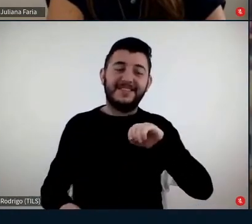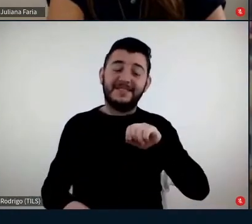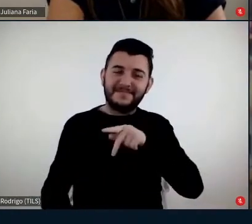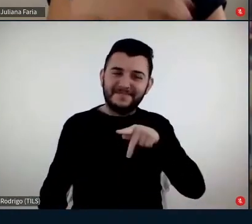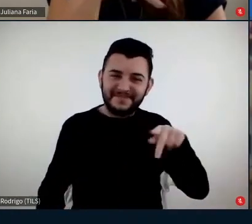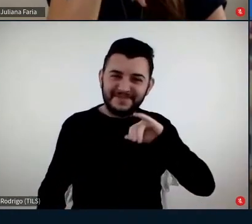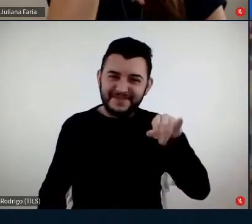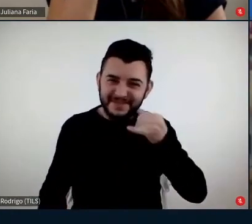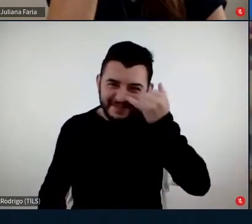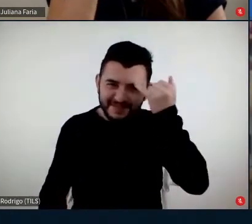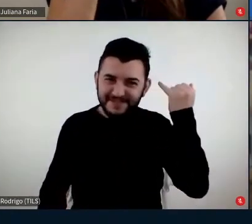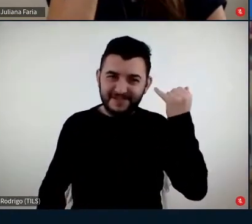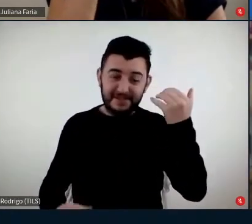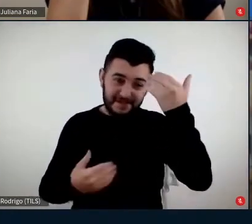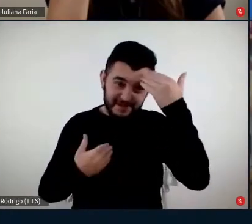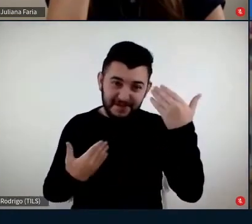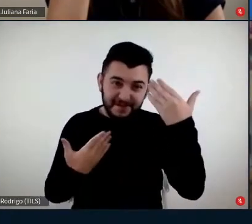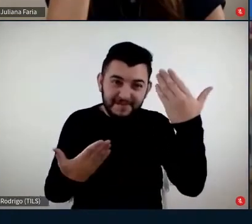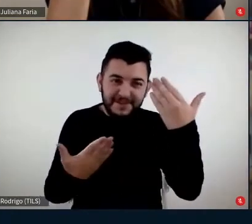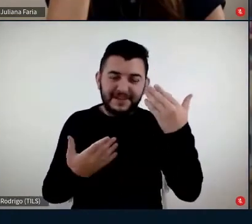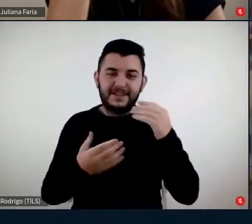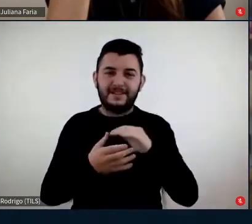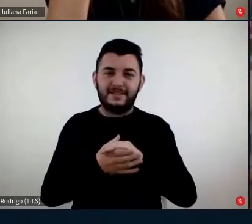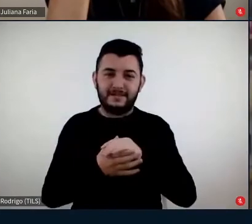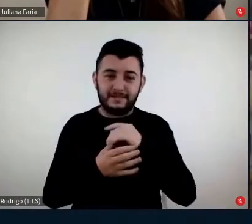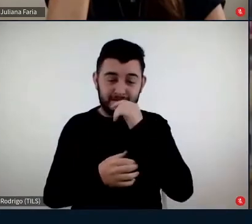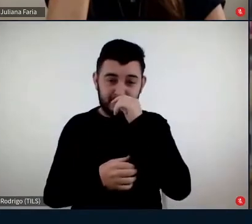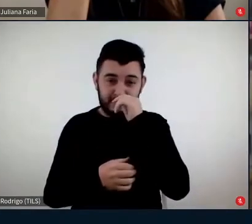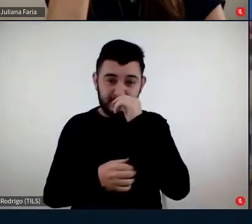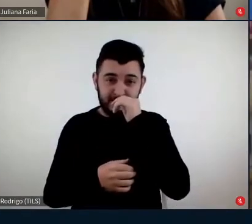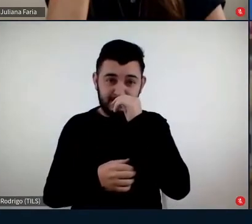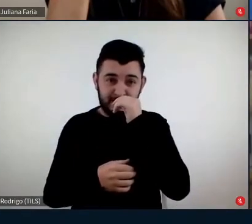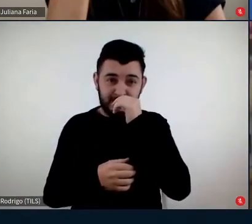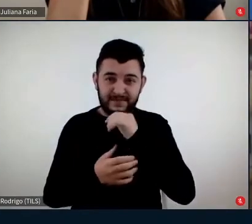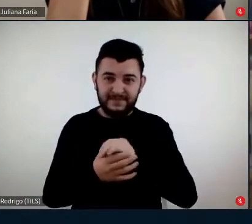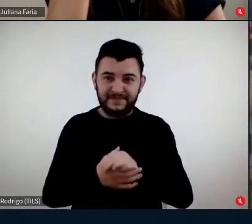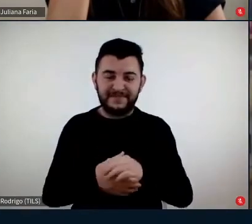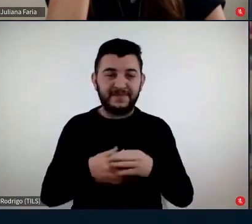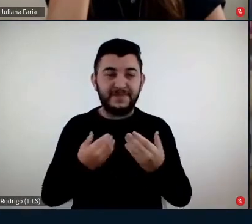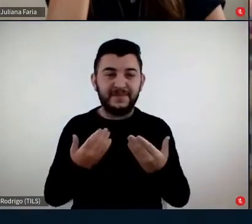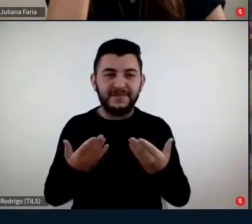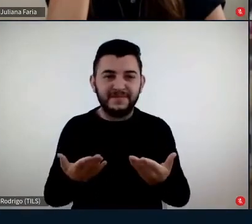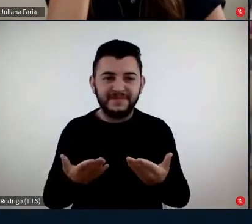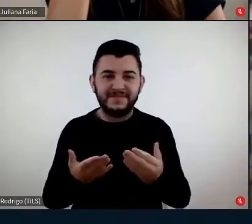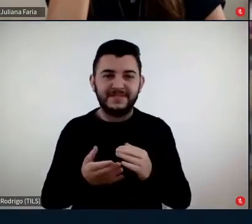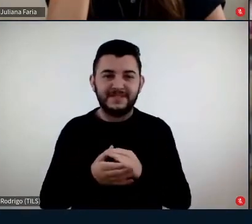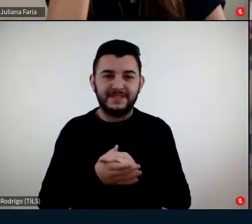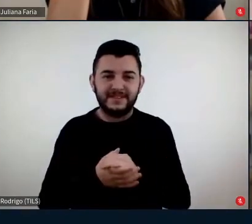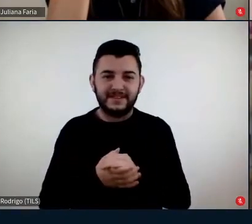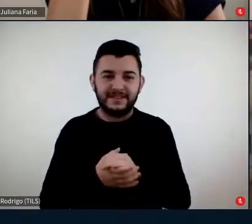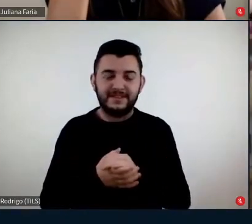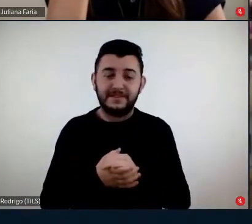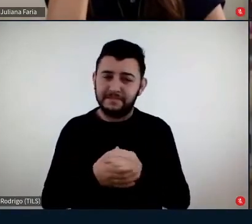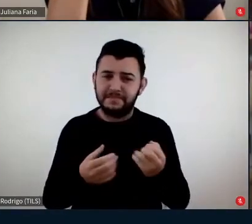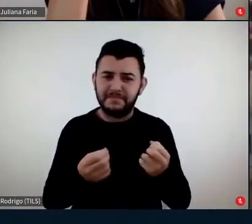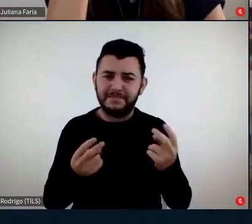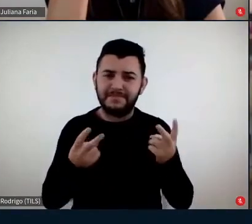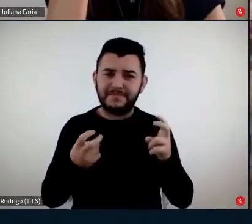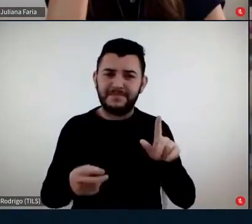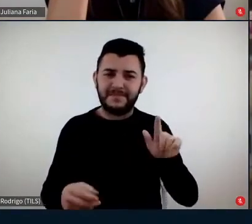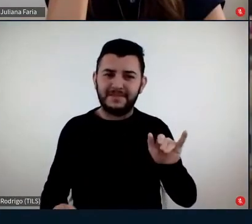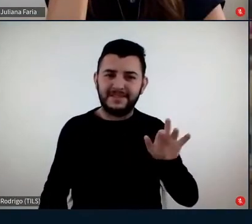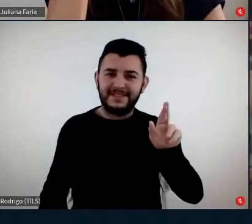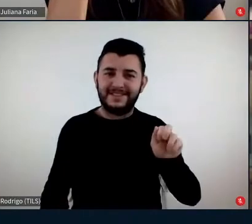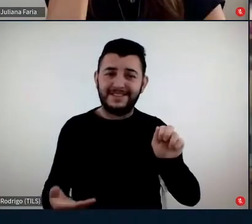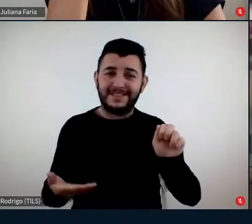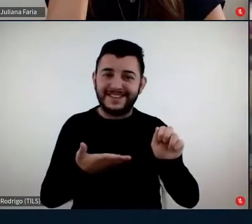as falas, colocações, acompanhar. Você veio do início, né, a Lira. Além de ser uma filha do CAIS,